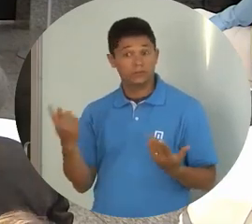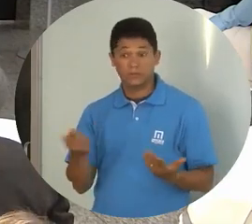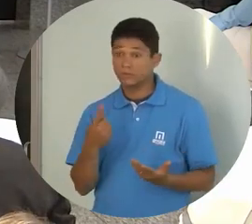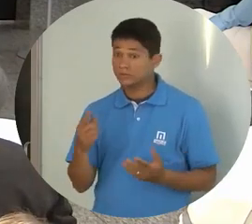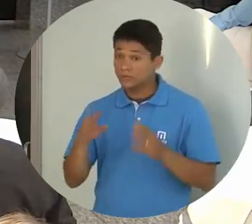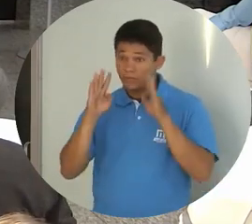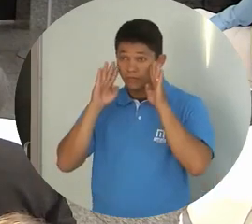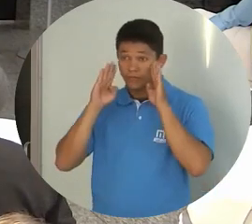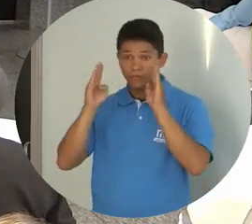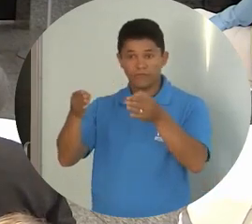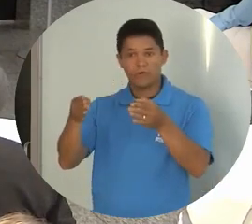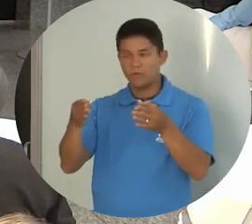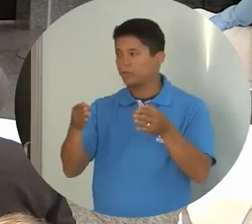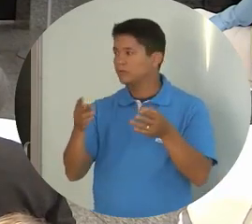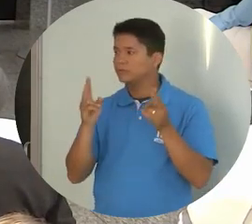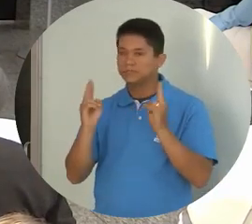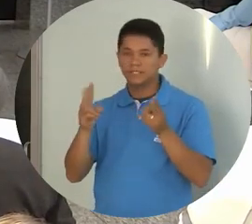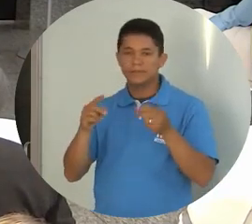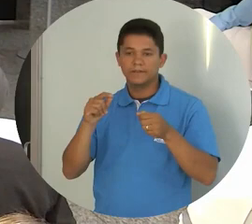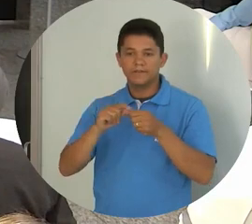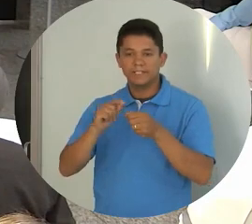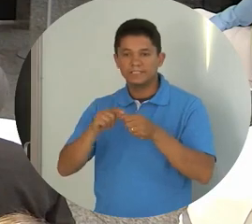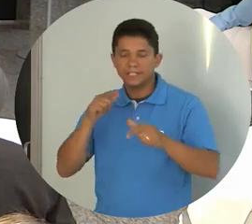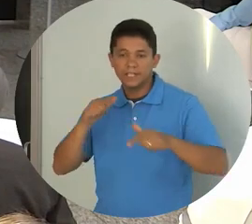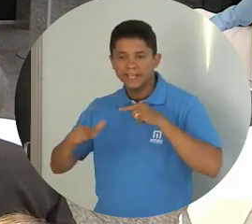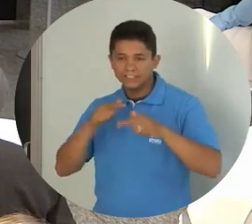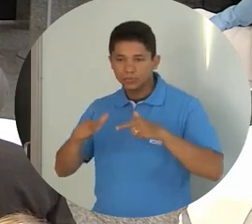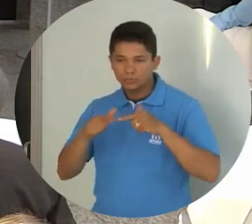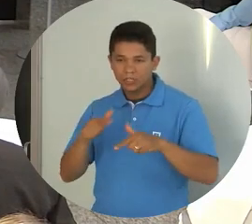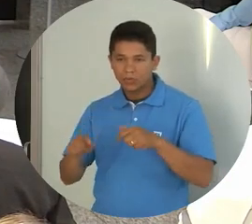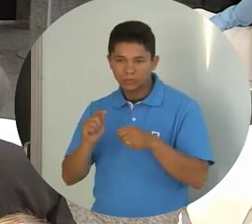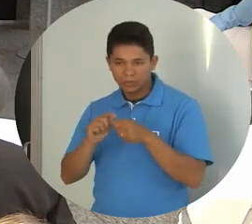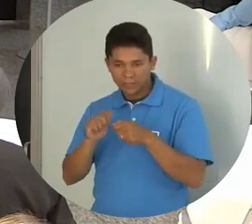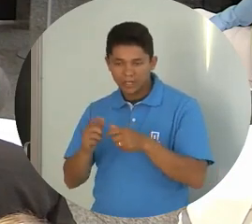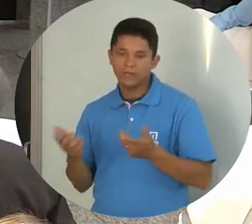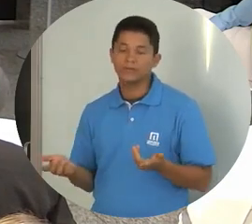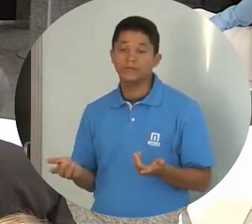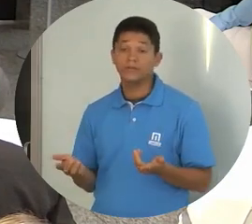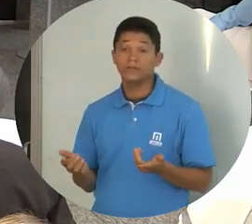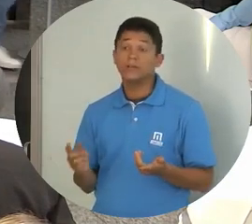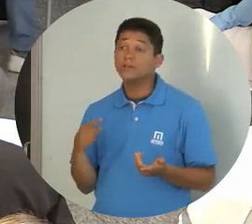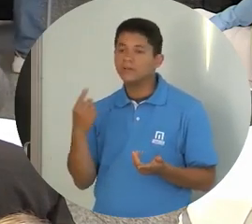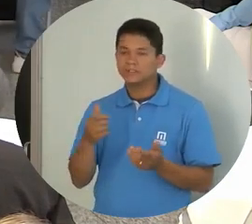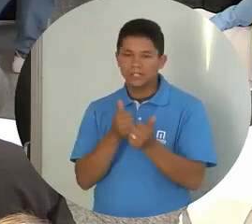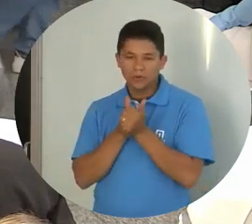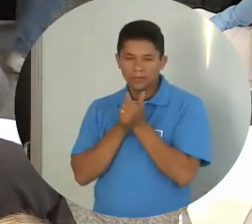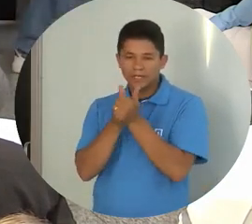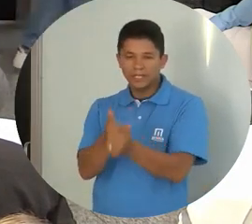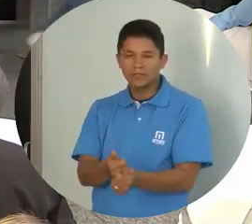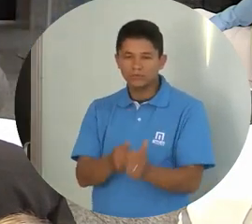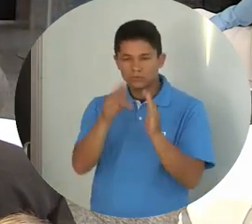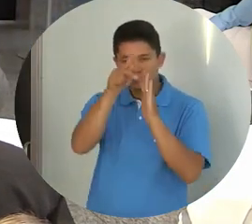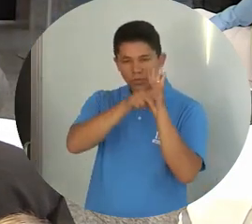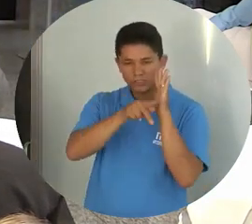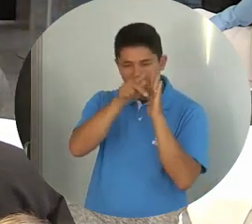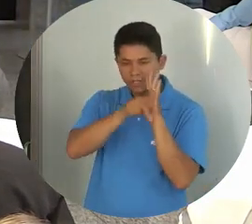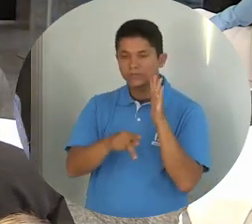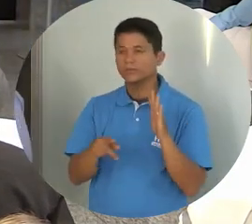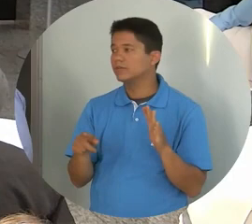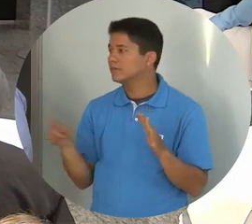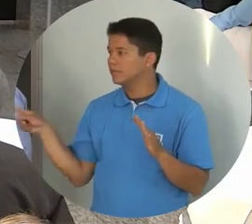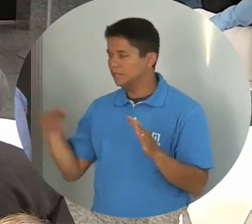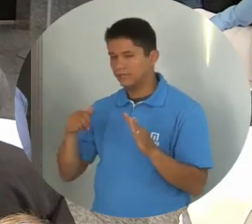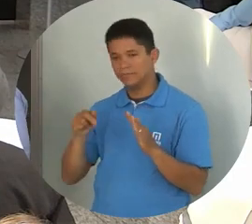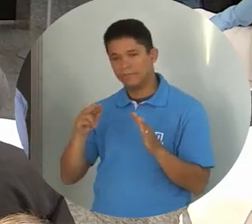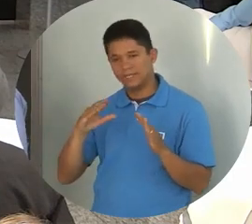muito focado aqui em execução, a gente acompanha esses projetos e o Marcelo citou que está